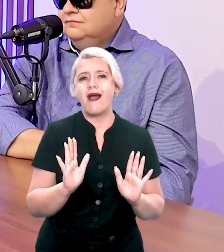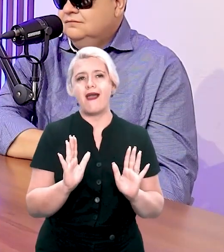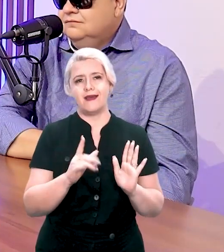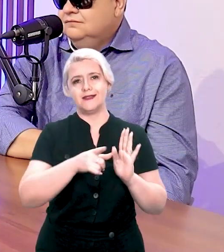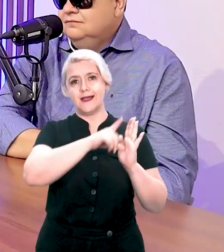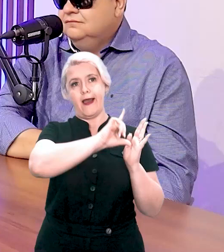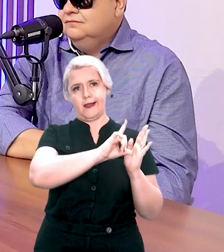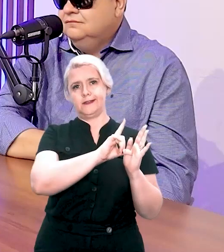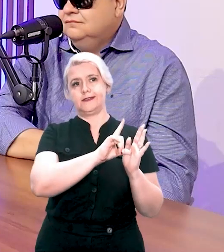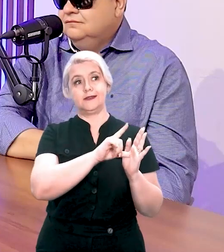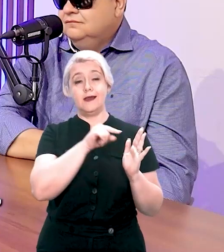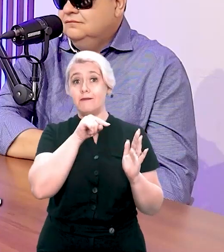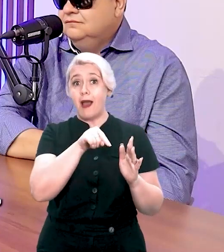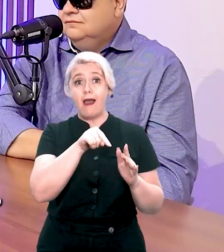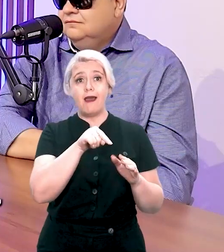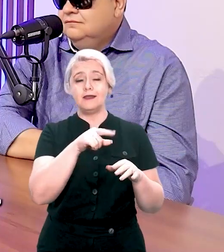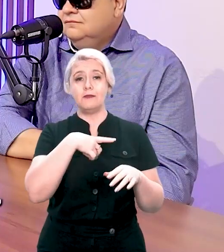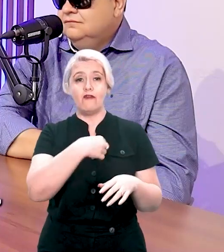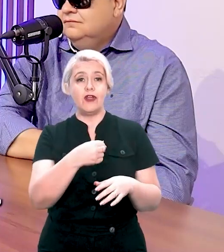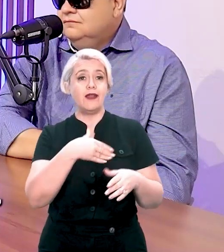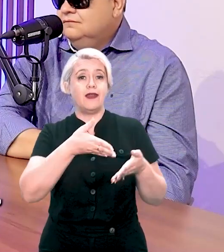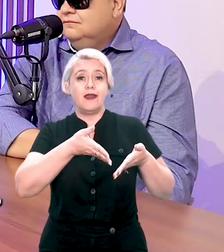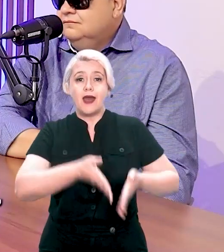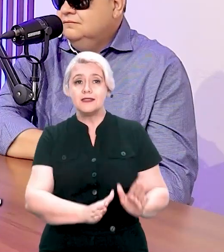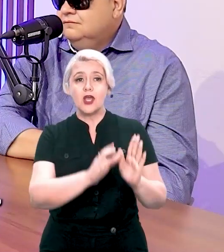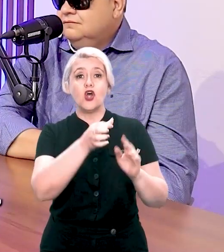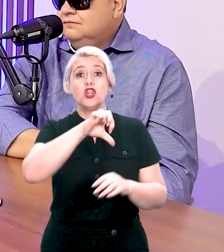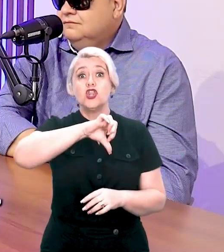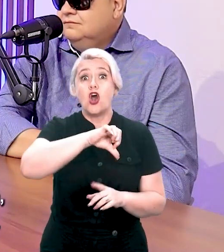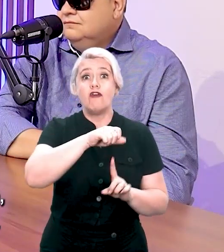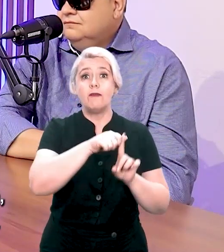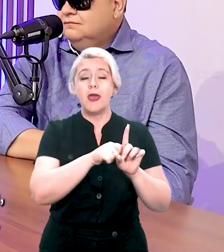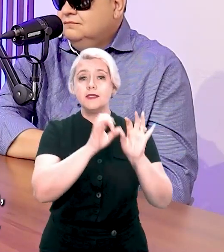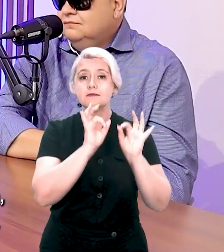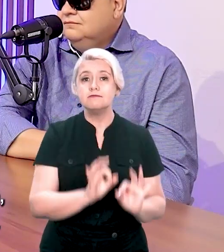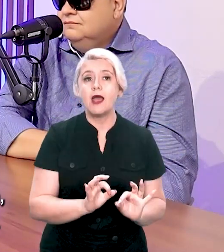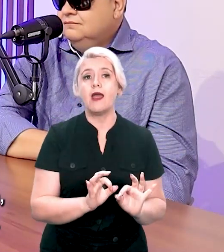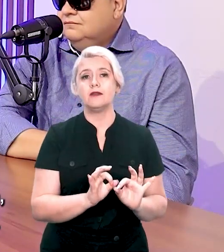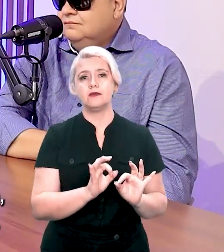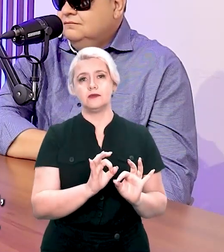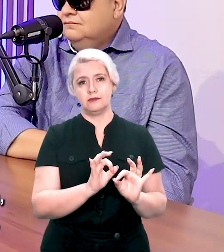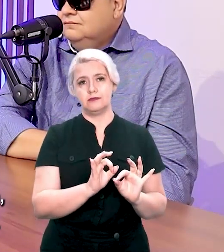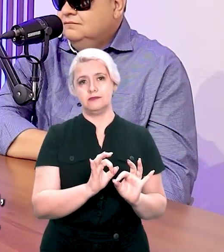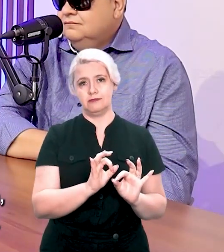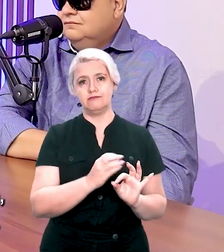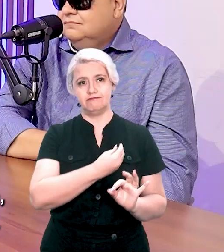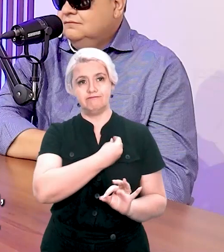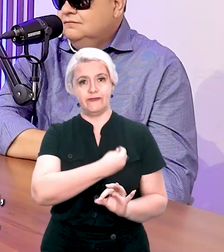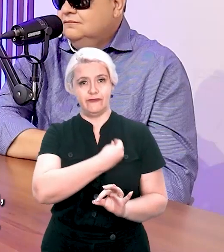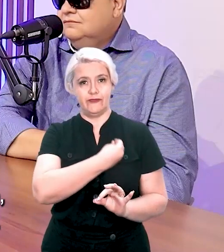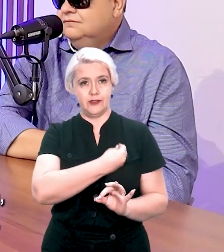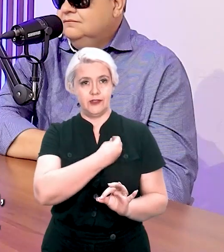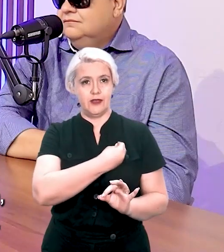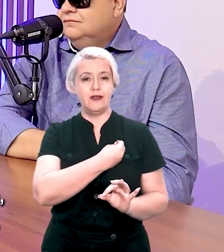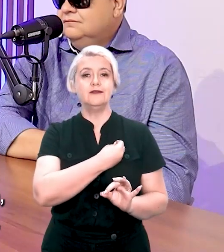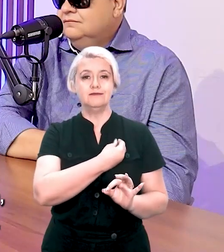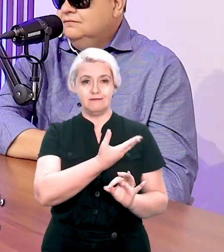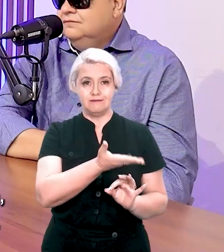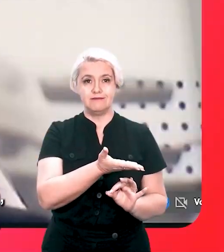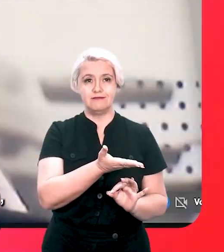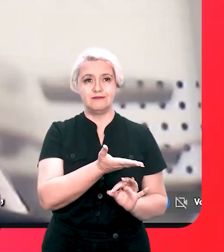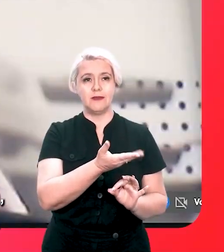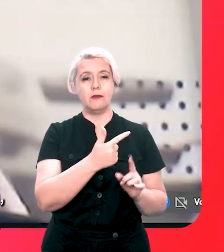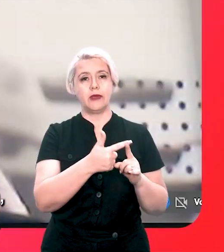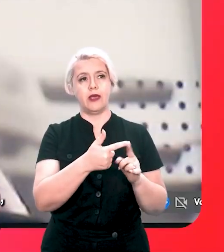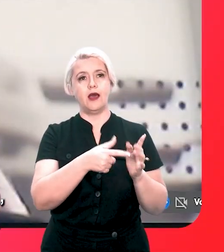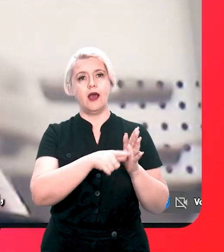né? E aí, quando ele chega nos 9 meses, né, que já são os 2 meses de vida, né, normalmente o prematuro é por volta de 7 meses,